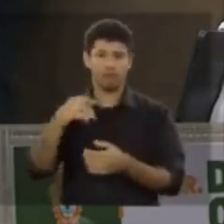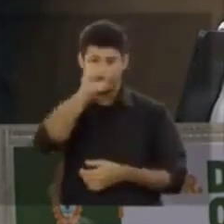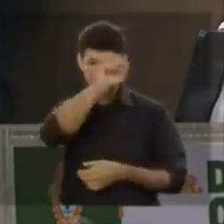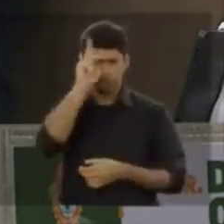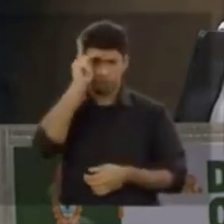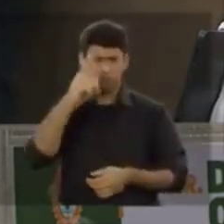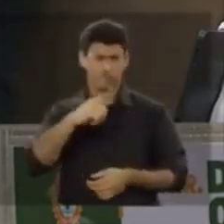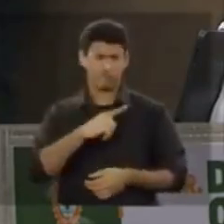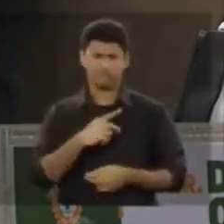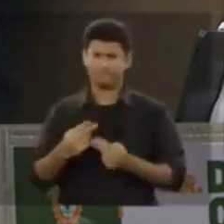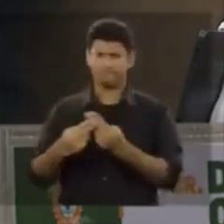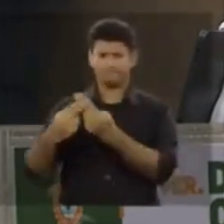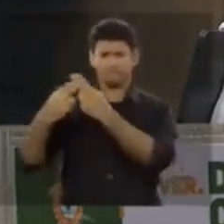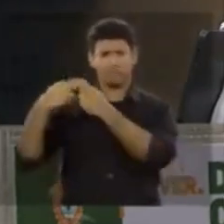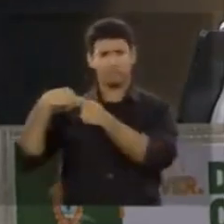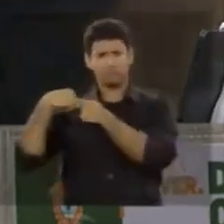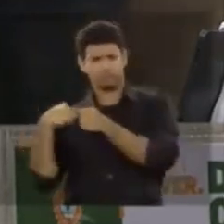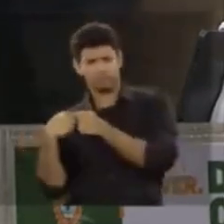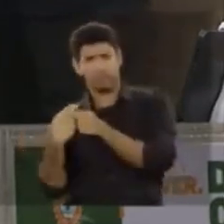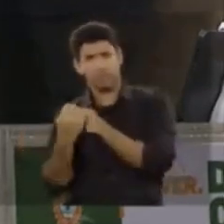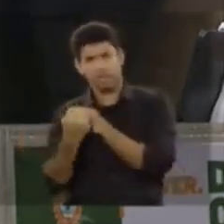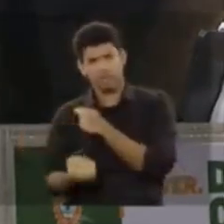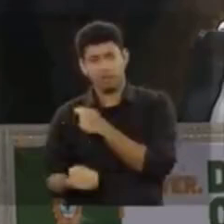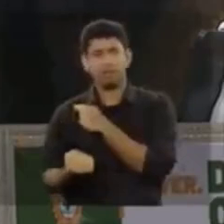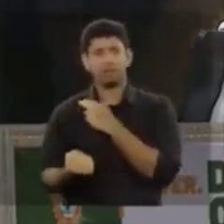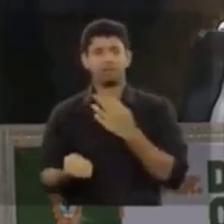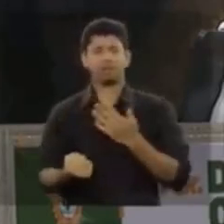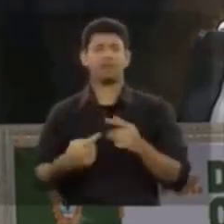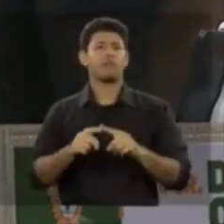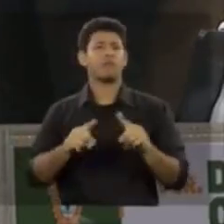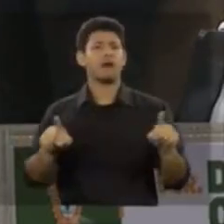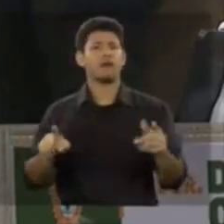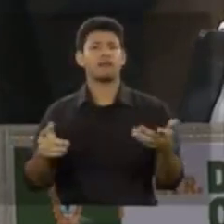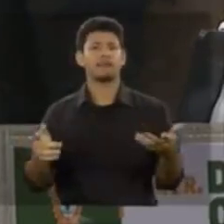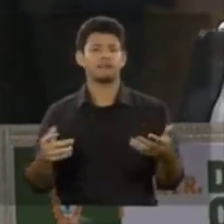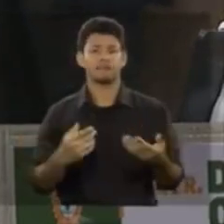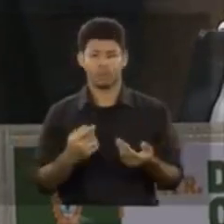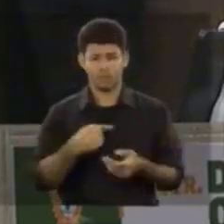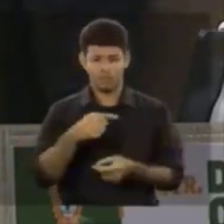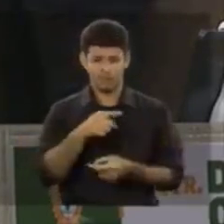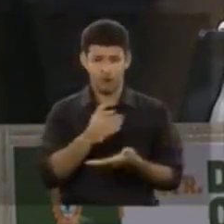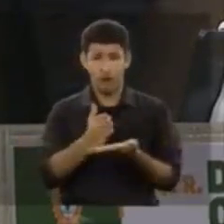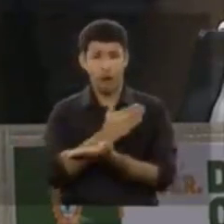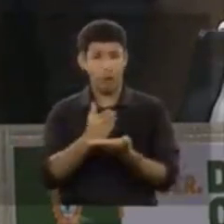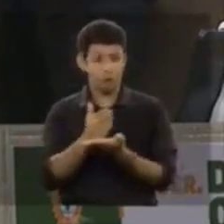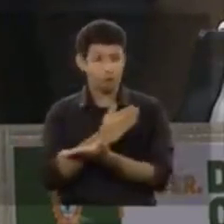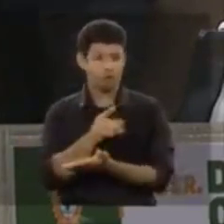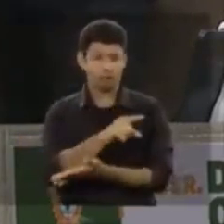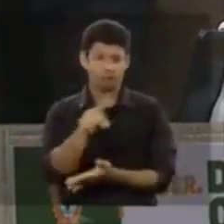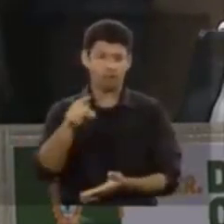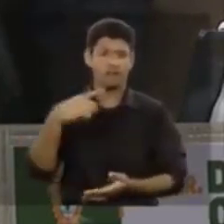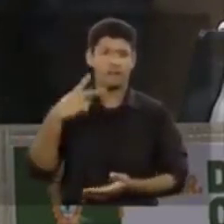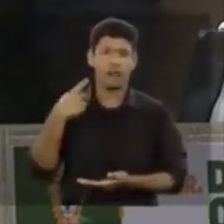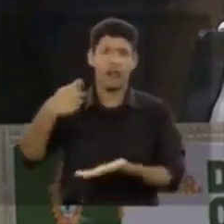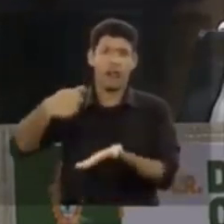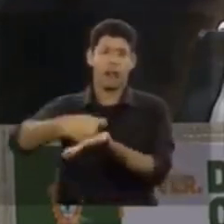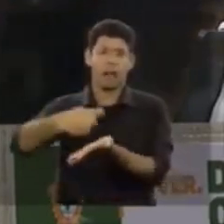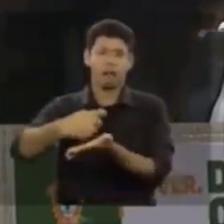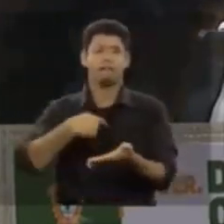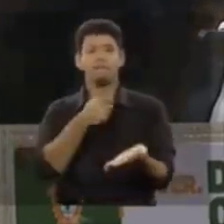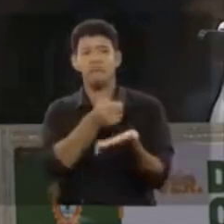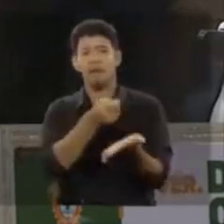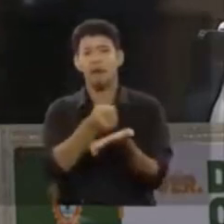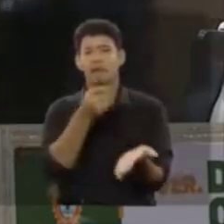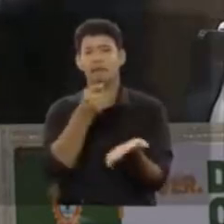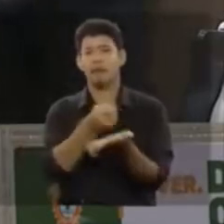parlamentares daqui mas a questão é esses que cobram tanto que falam que só batem